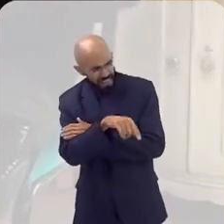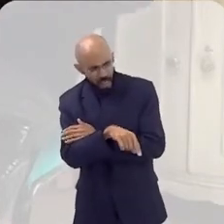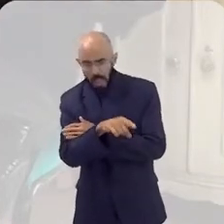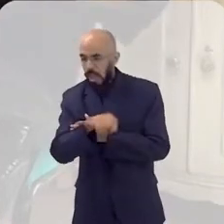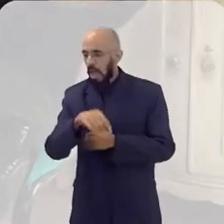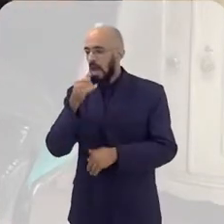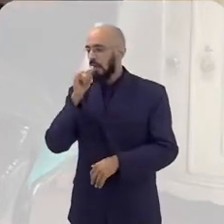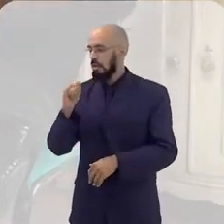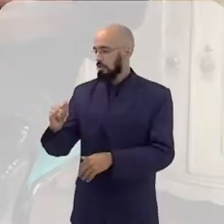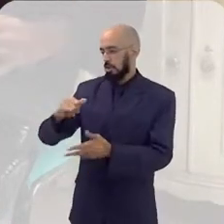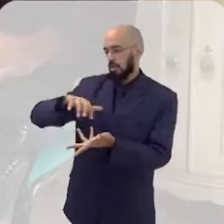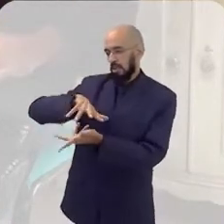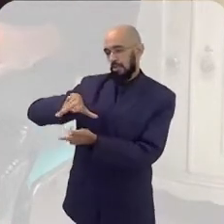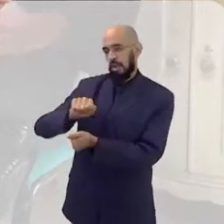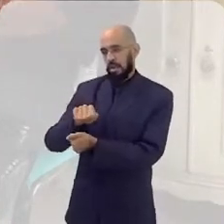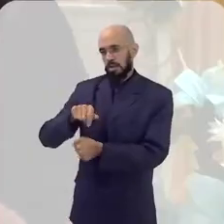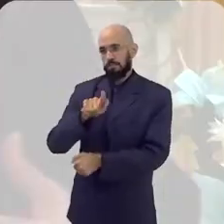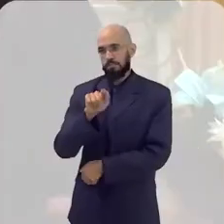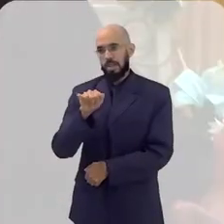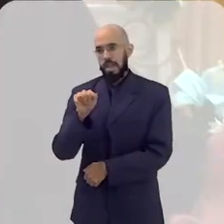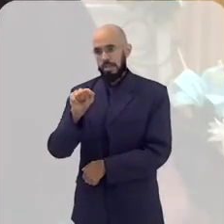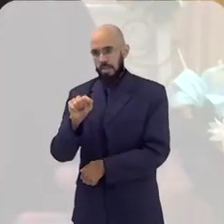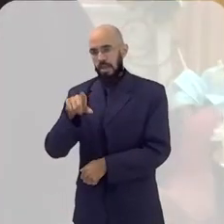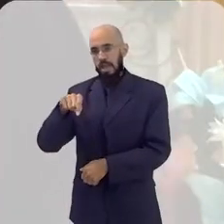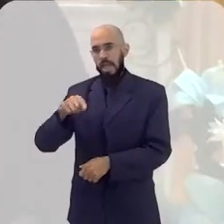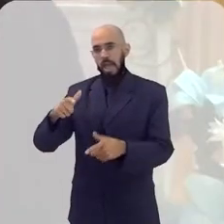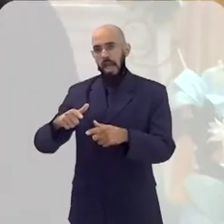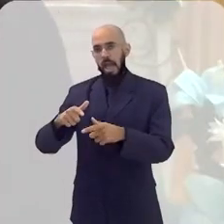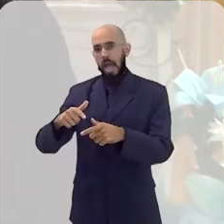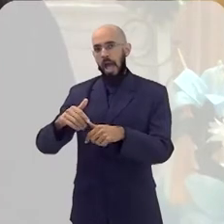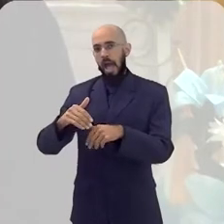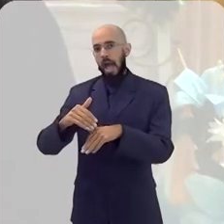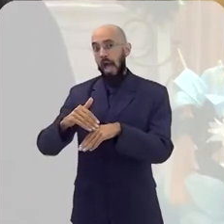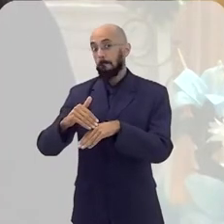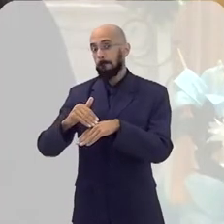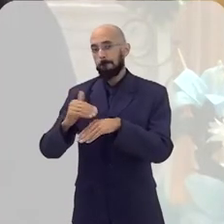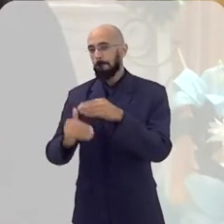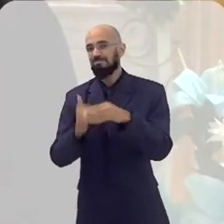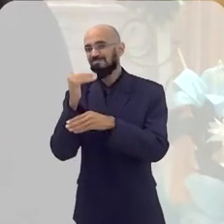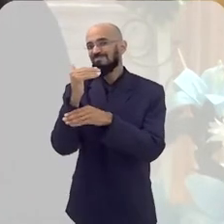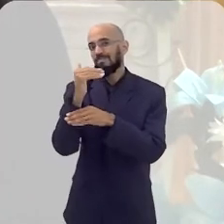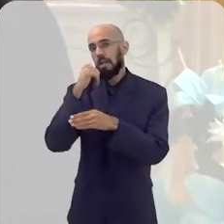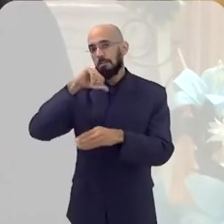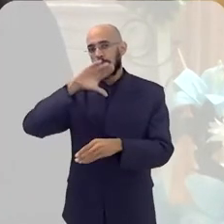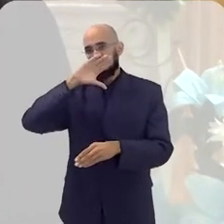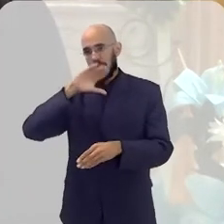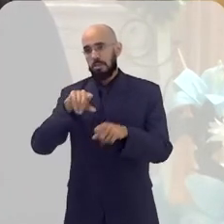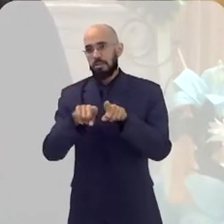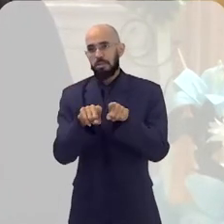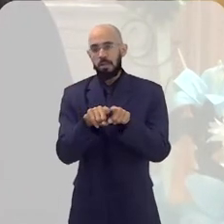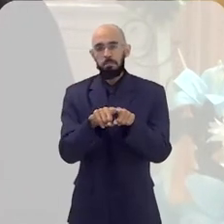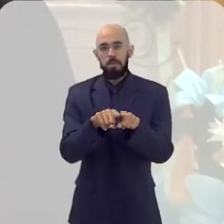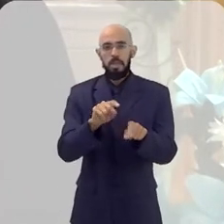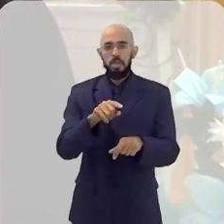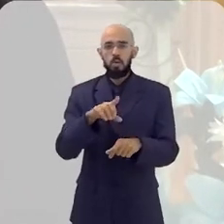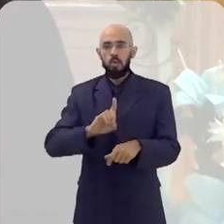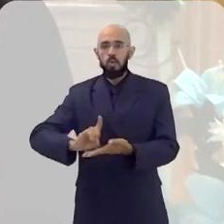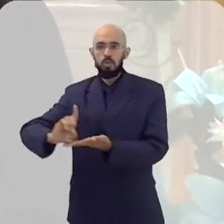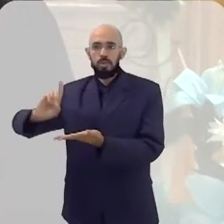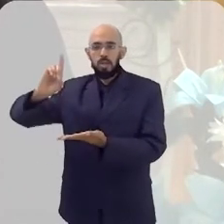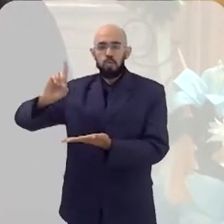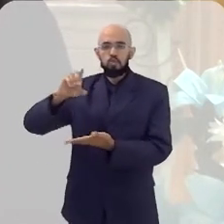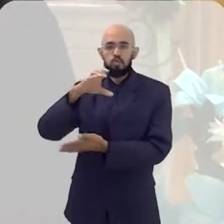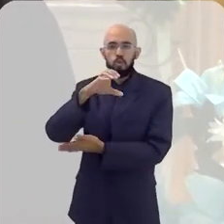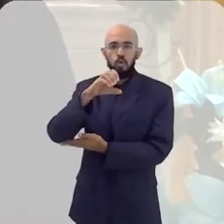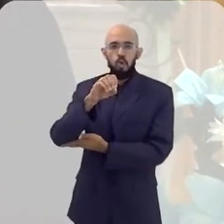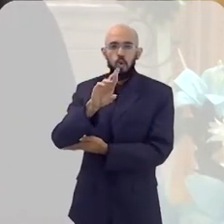a energia da própria terra. A gente encara a Gaia como terra, grande mãe, né? E o deus cornífero, que é seu consórcio, que é